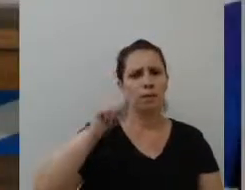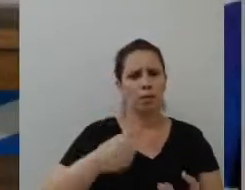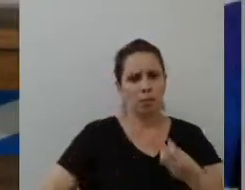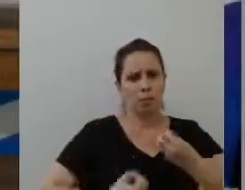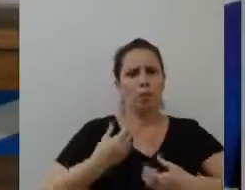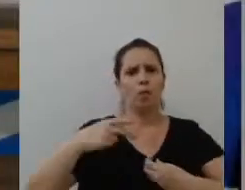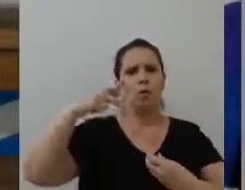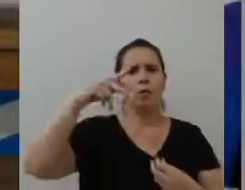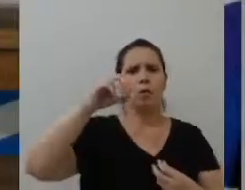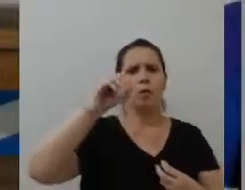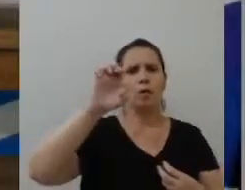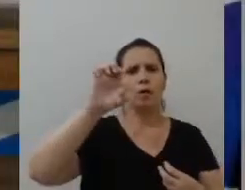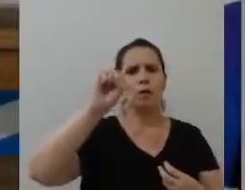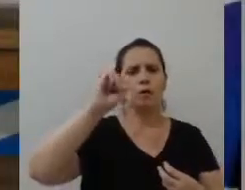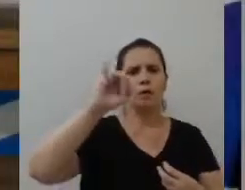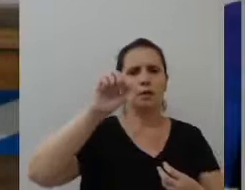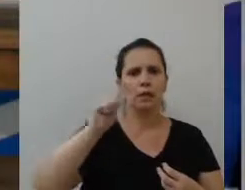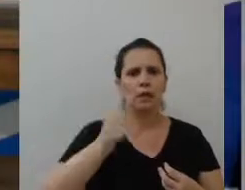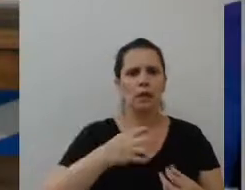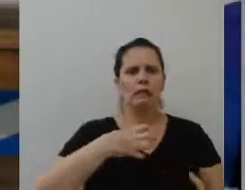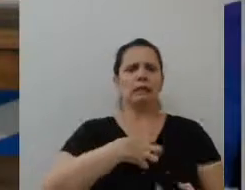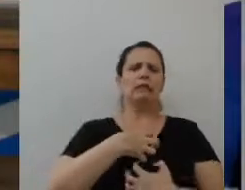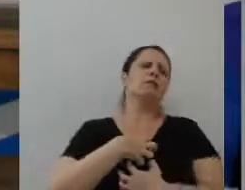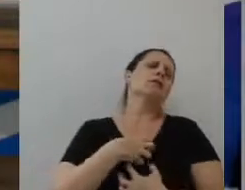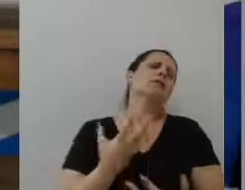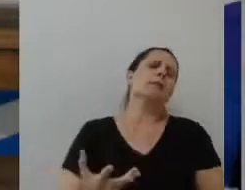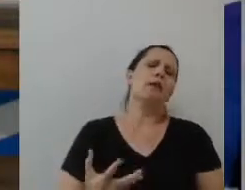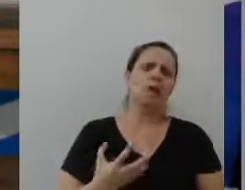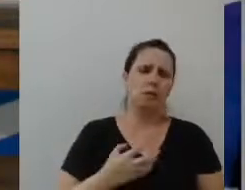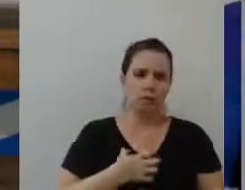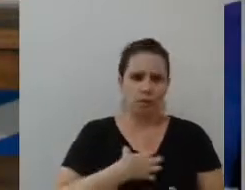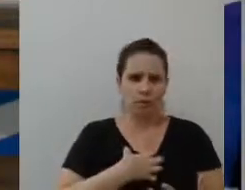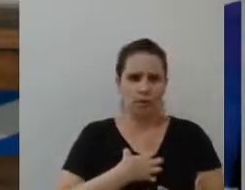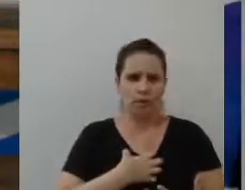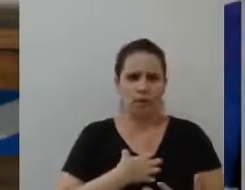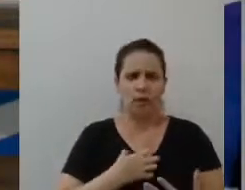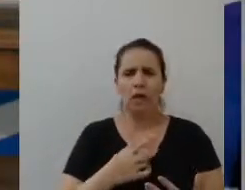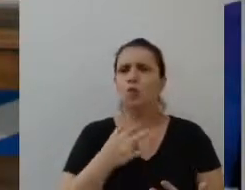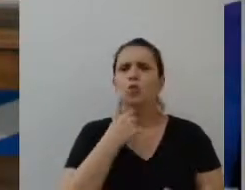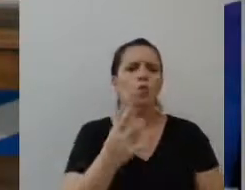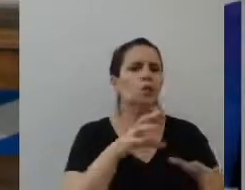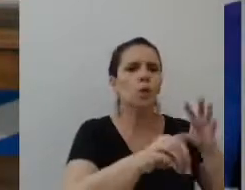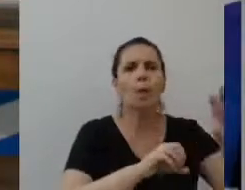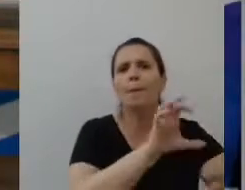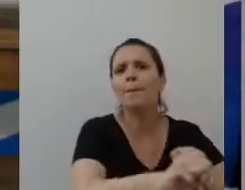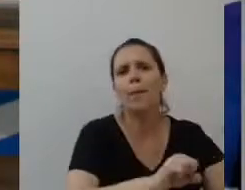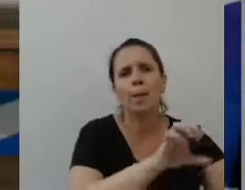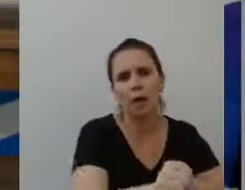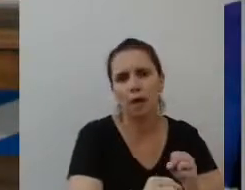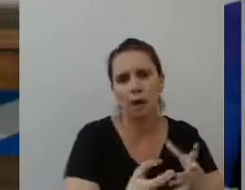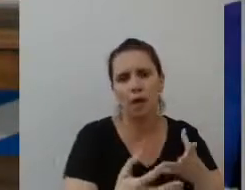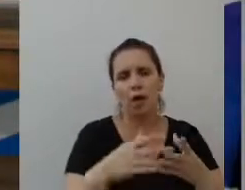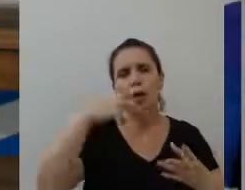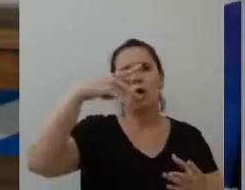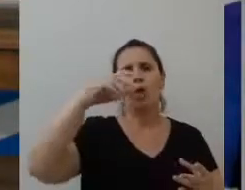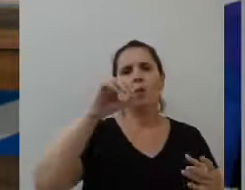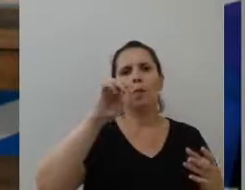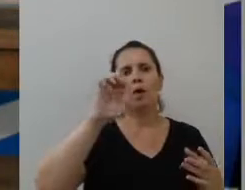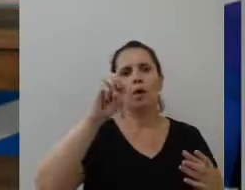o sentimental, é o sentimento, é o abstrato. A poesia eu não consigo pegar, o poema eu consigo. O poema